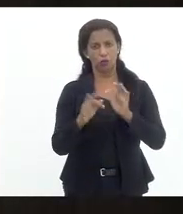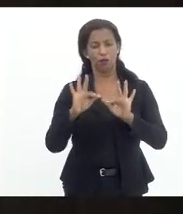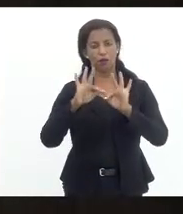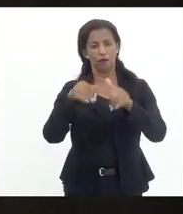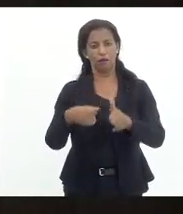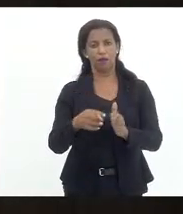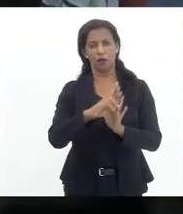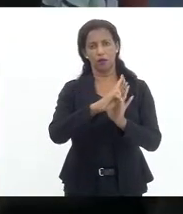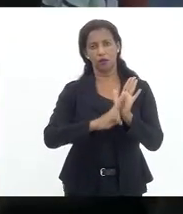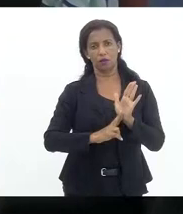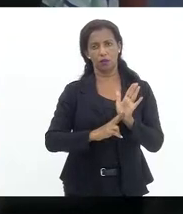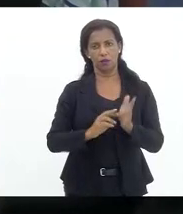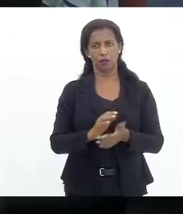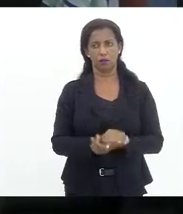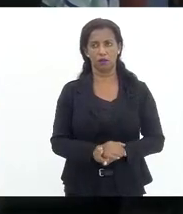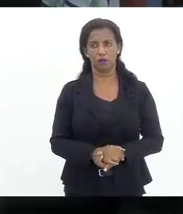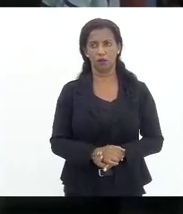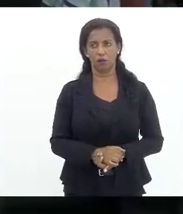de redação.